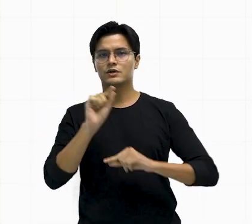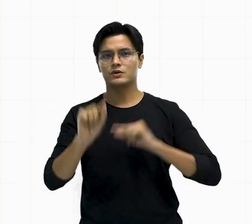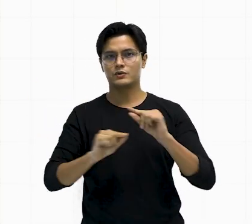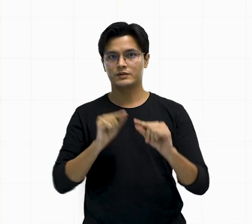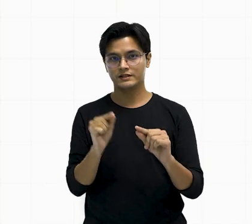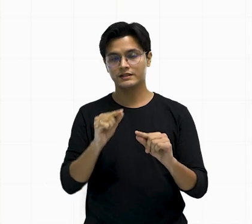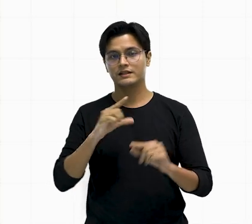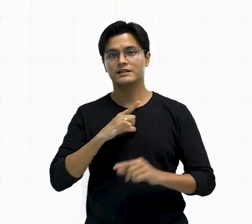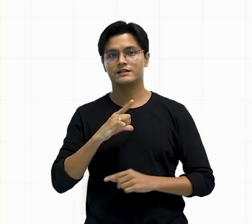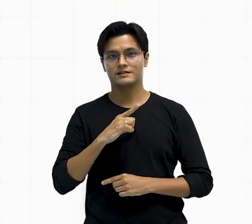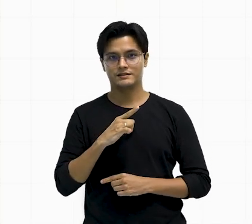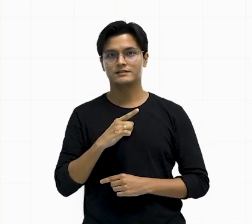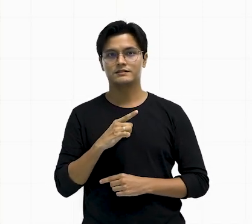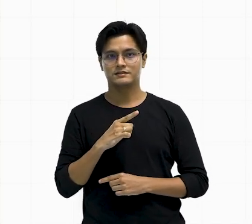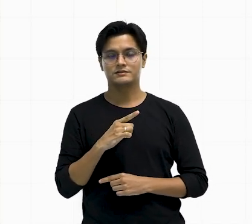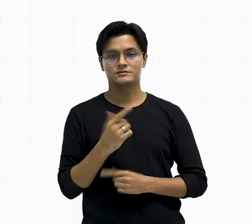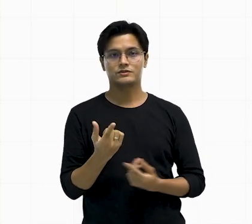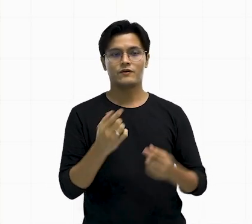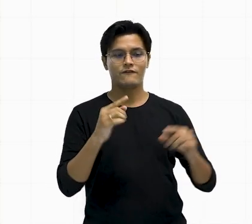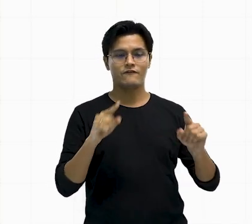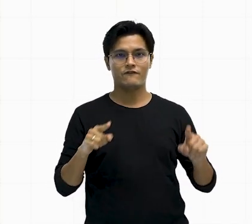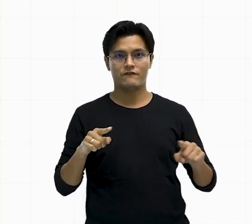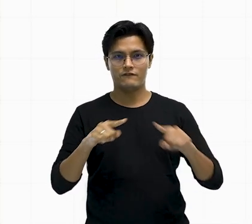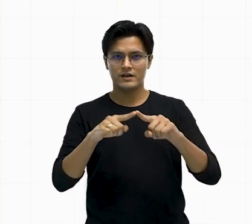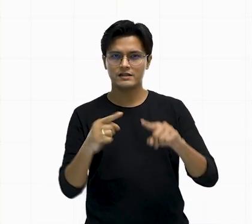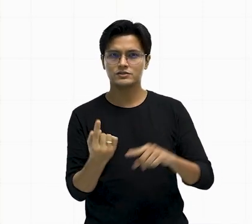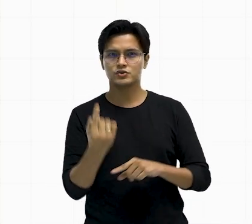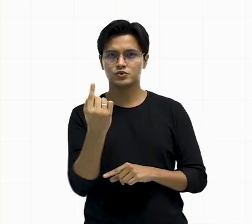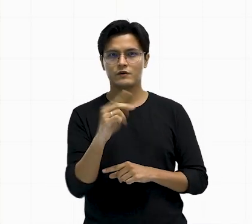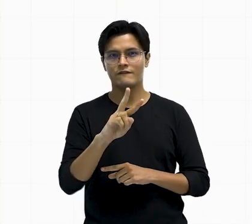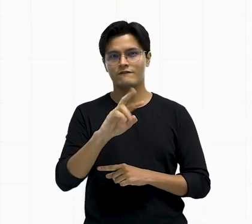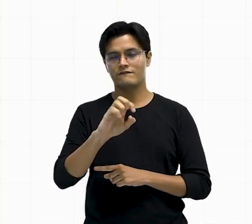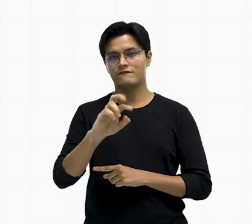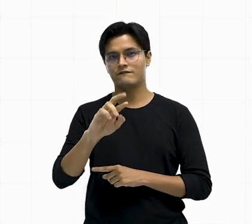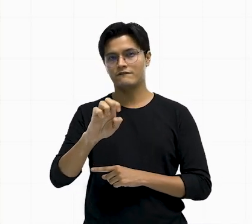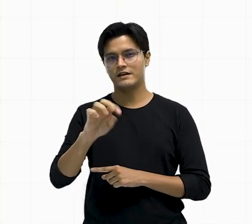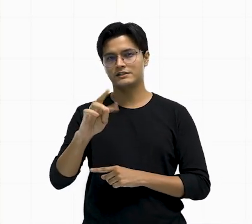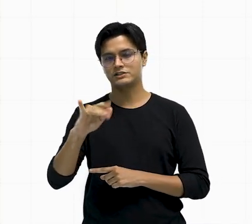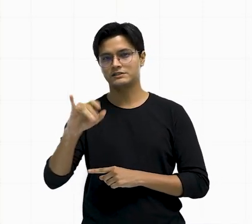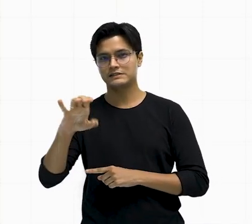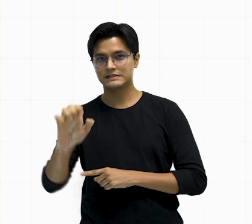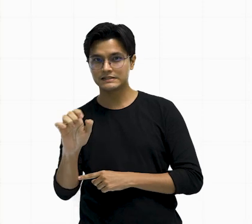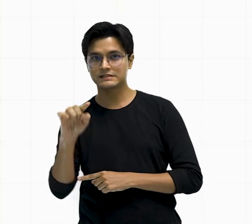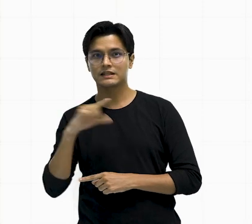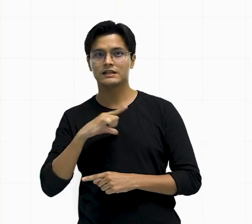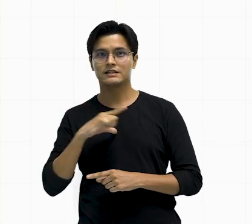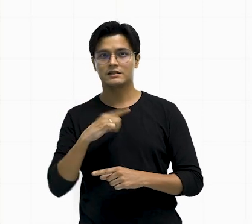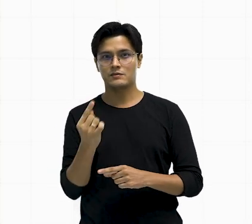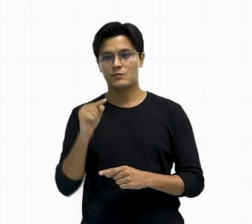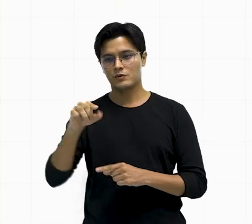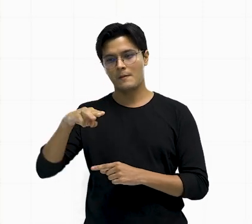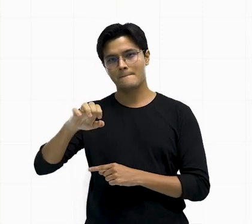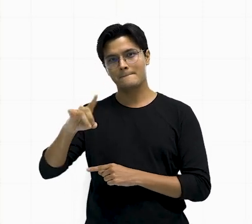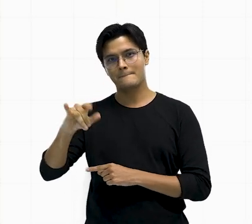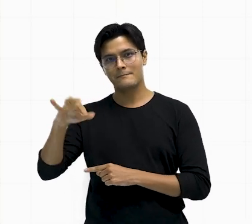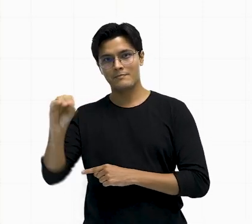pela união de um dos seus vértices com o ponto médio do lado oposto a esse vértice. Note que, em